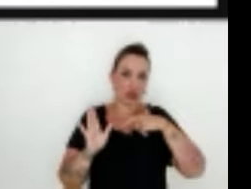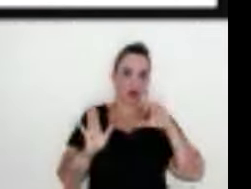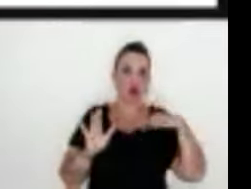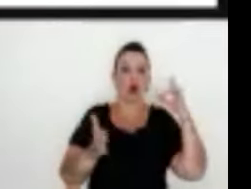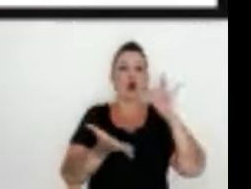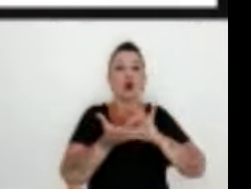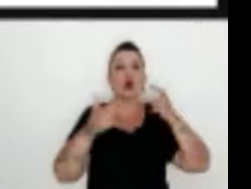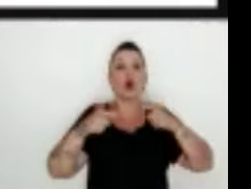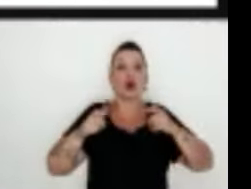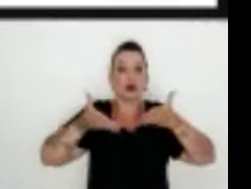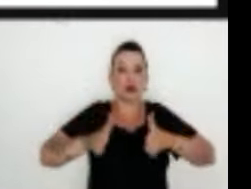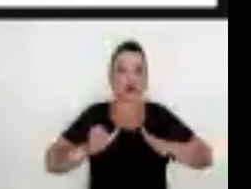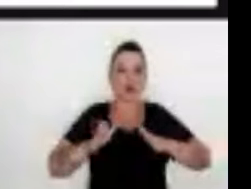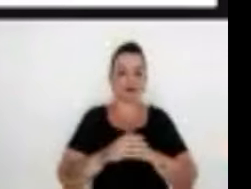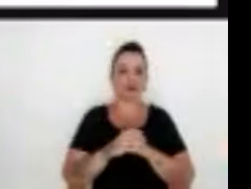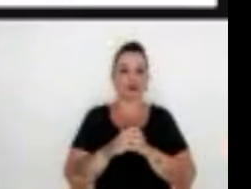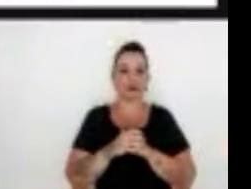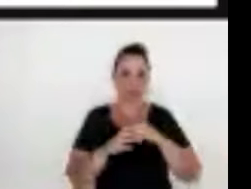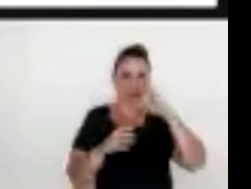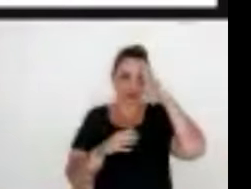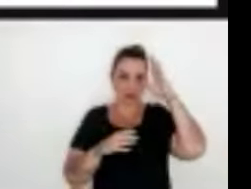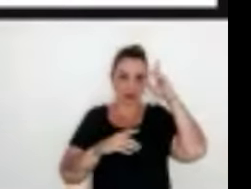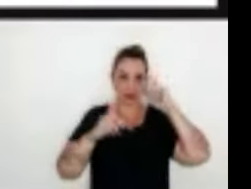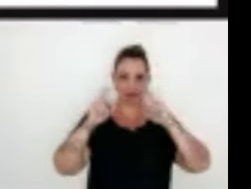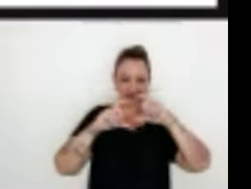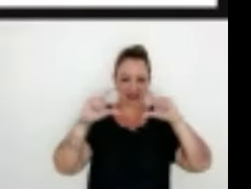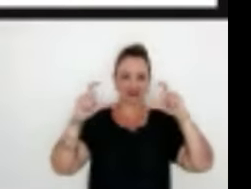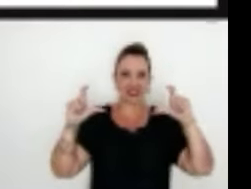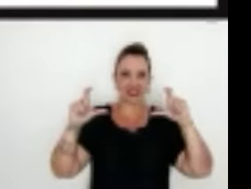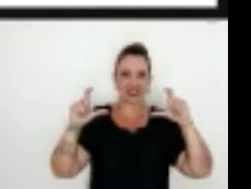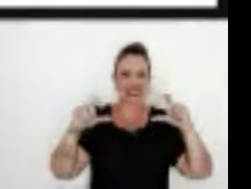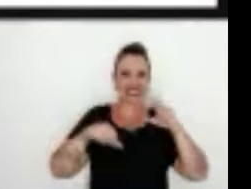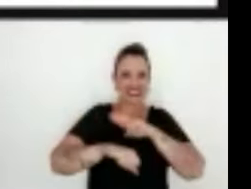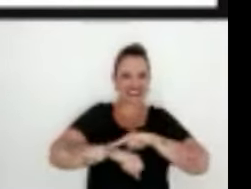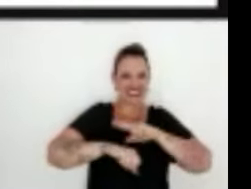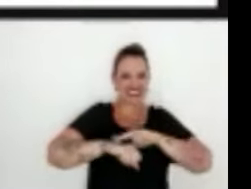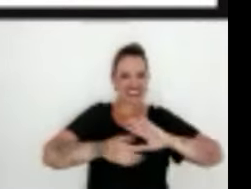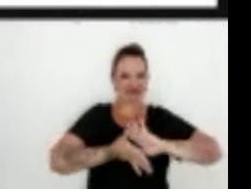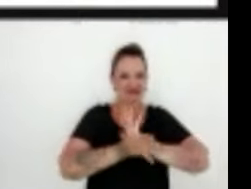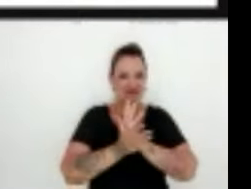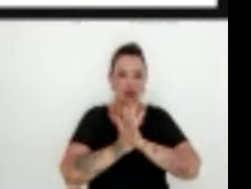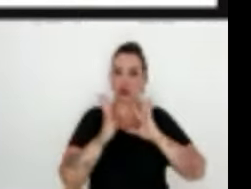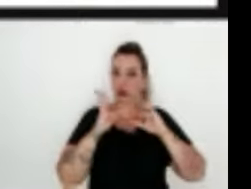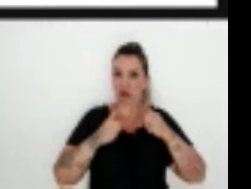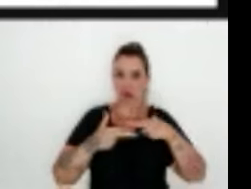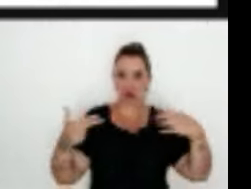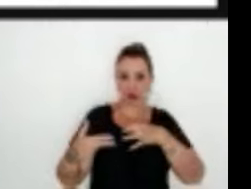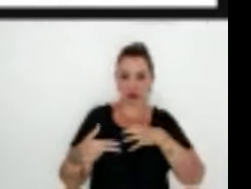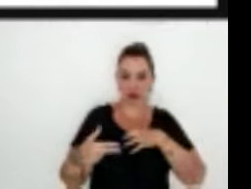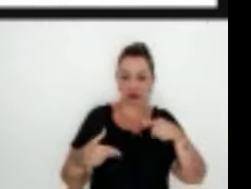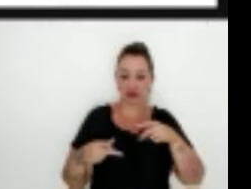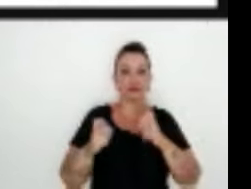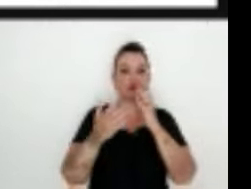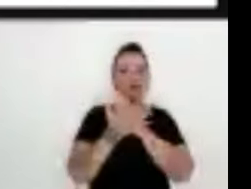sobretudo no exame de expressões racistas, misóginas e heterossexistas. Essa literatura aporta